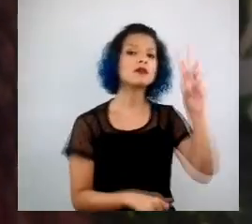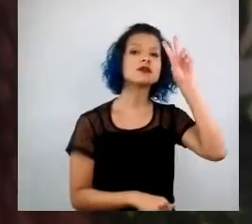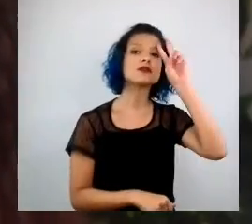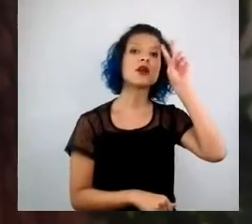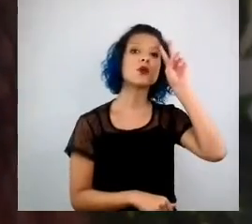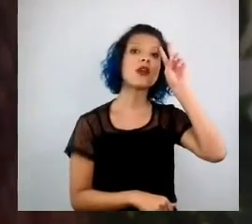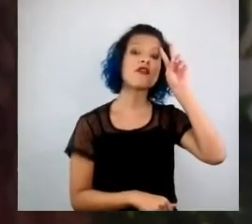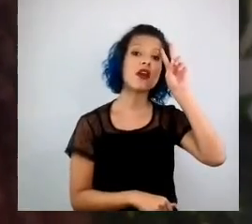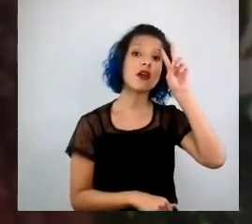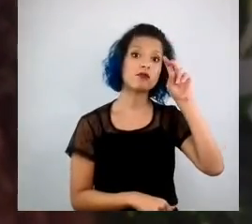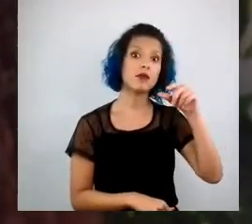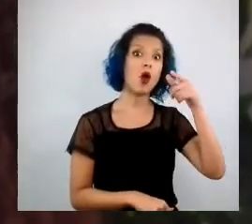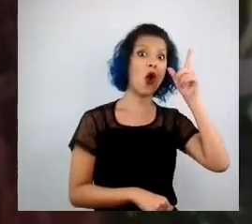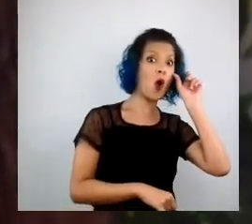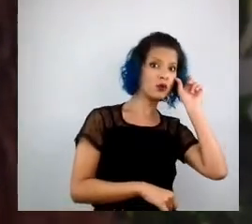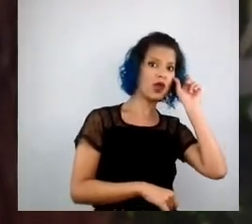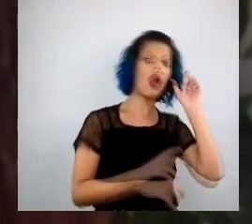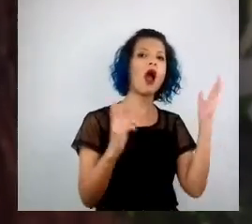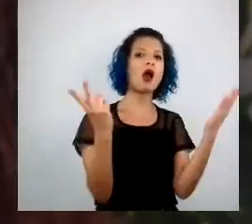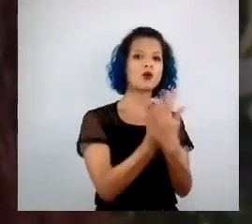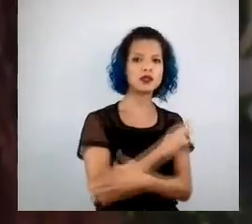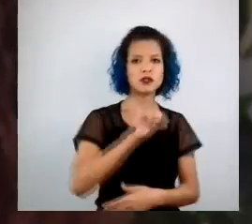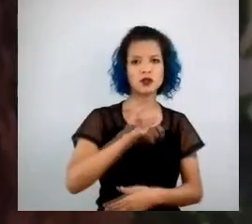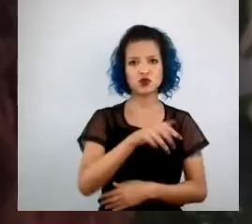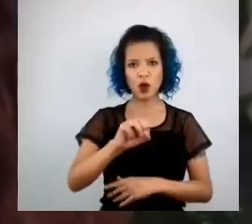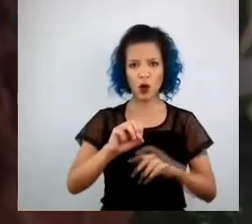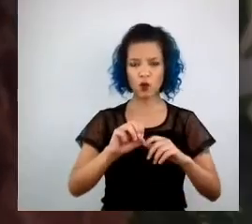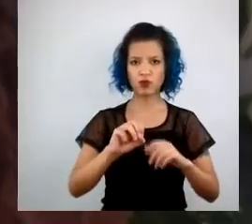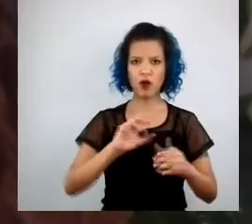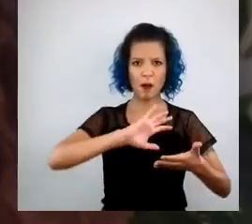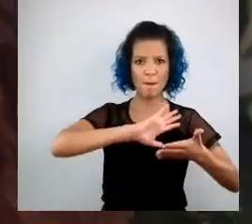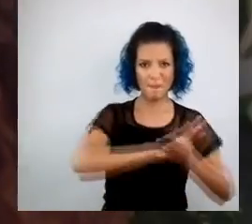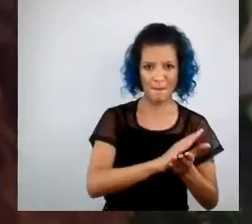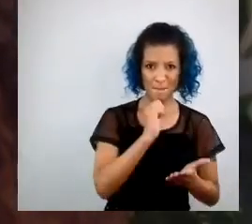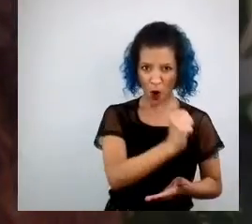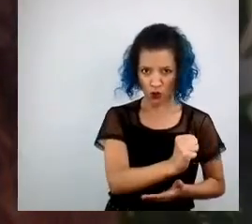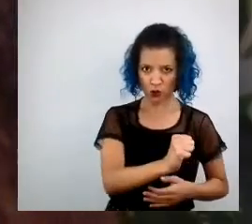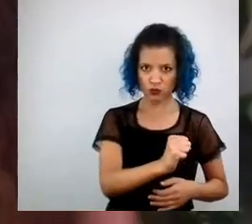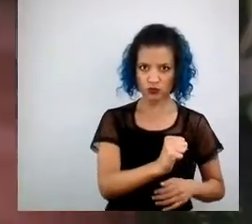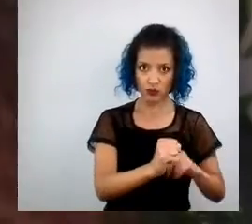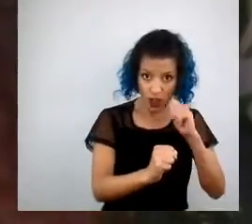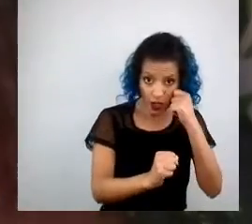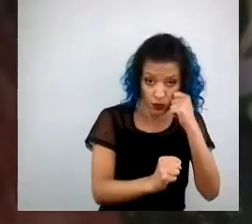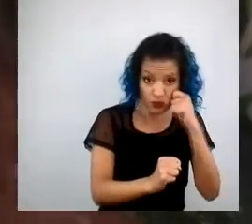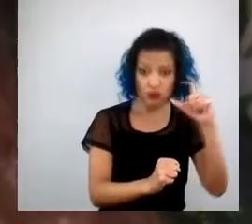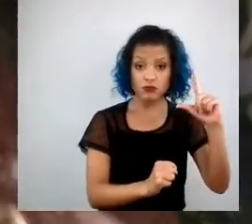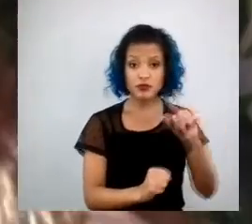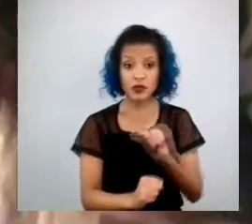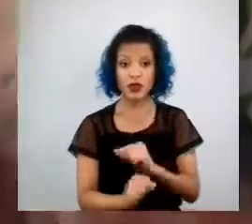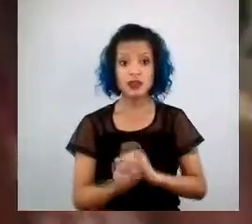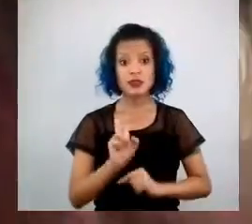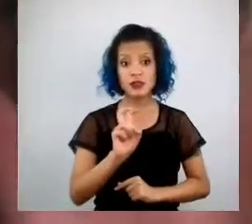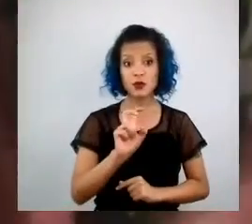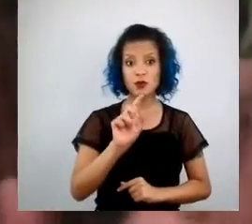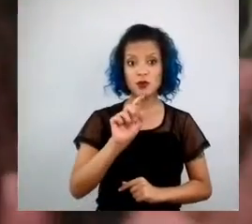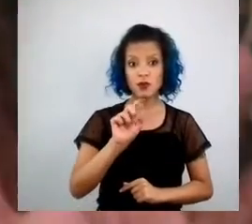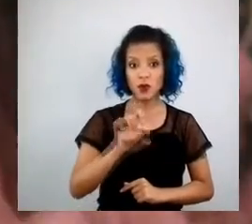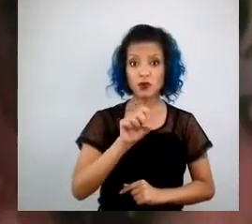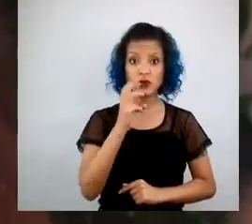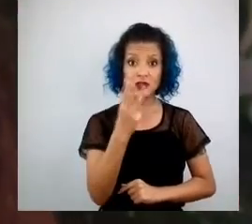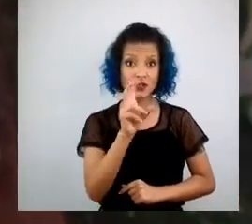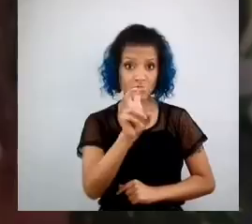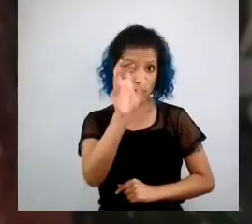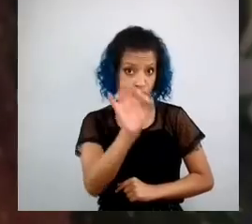Alberto, caiu 5,35%. registrando aí a maior queda